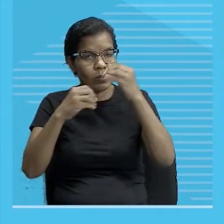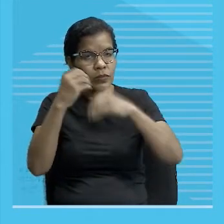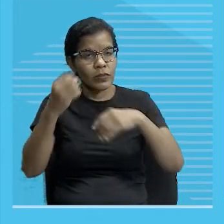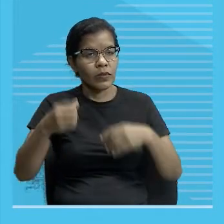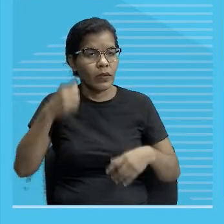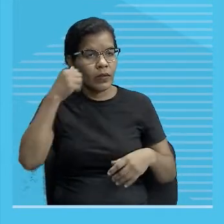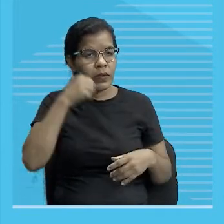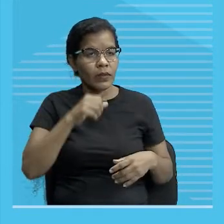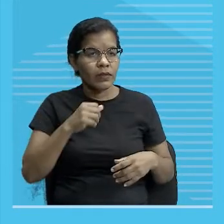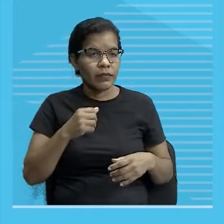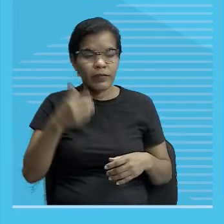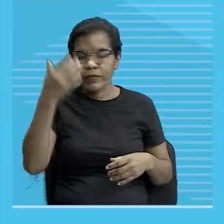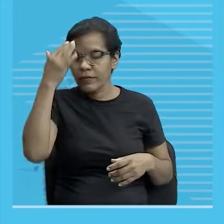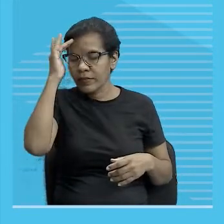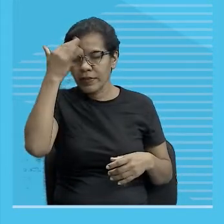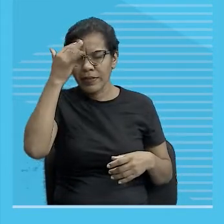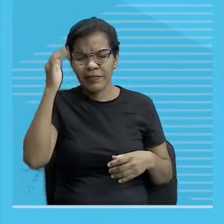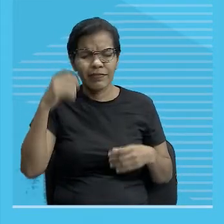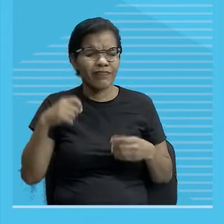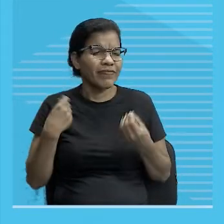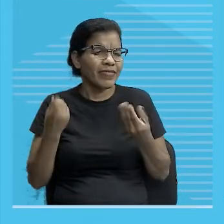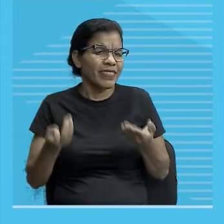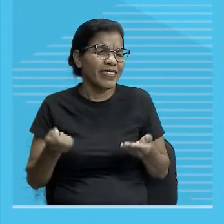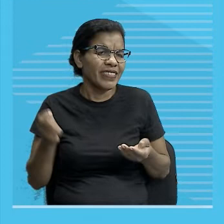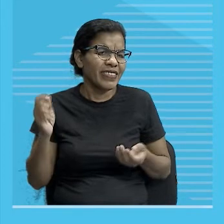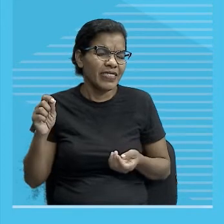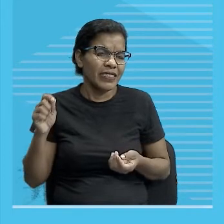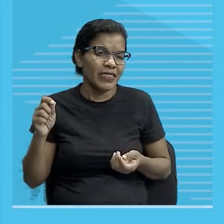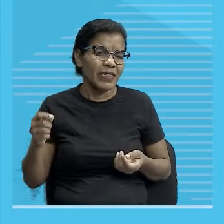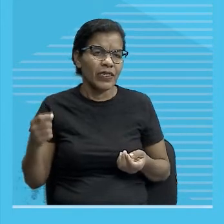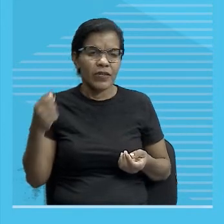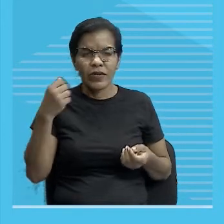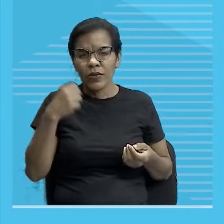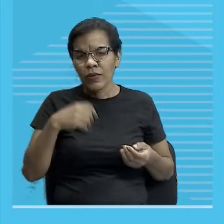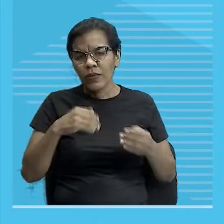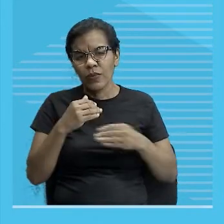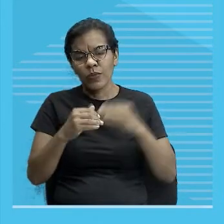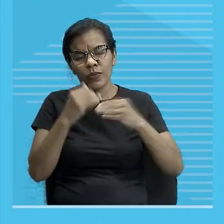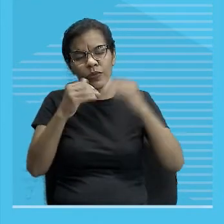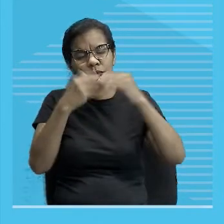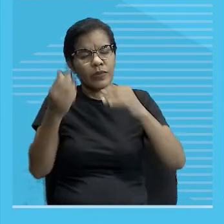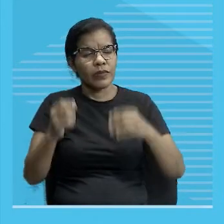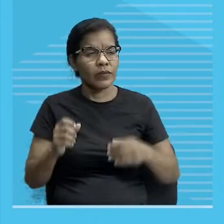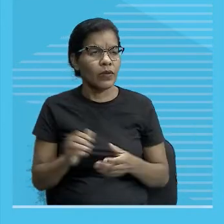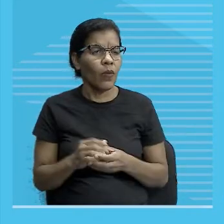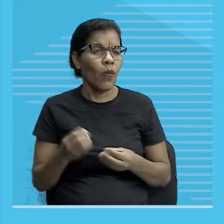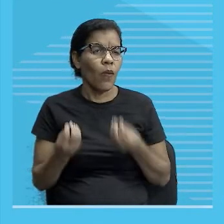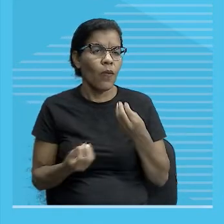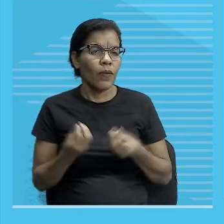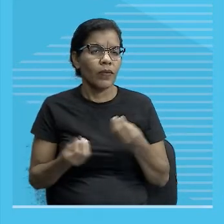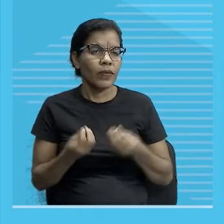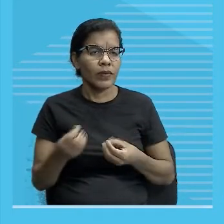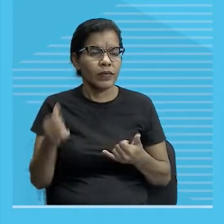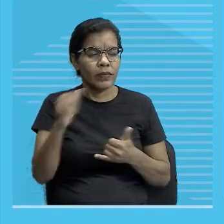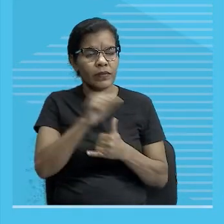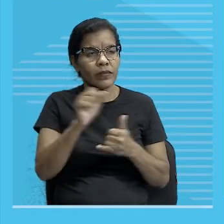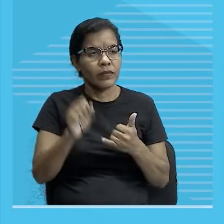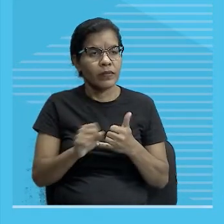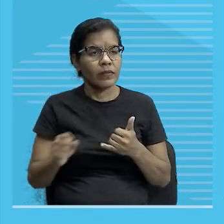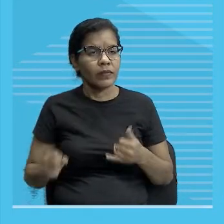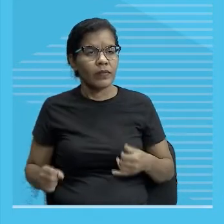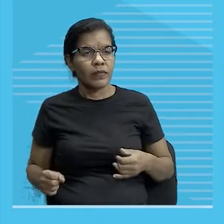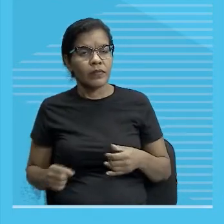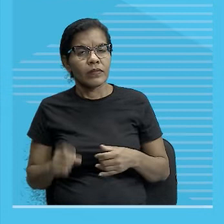construtora desconhecida. Qual a implicação disso? Como é que eu vou usar artigo definido diante de um substantivo